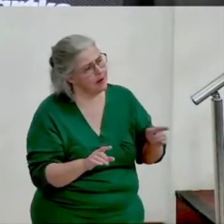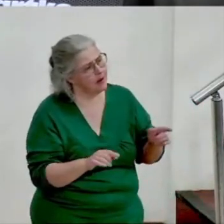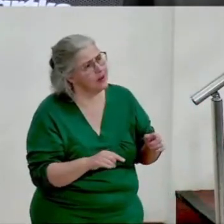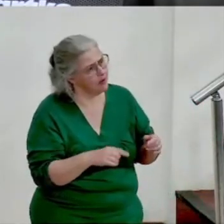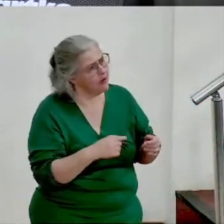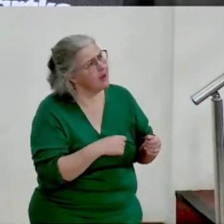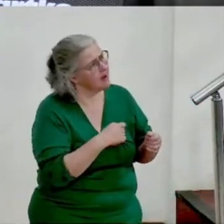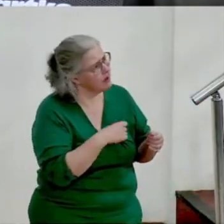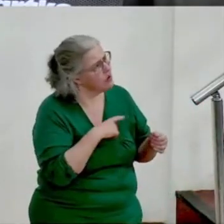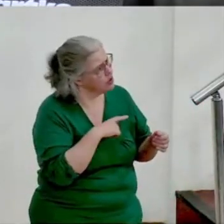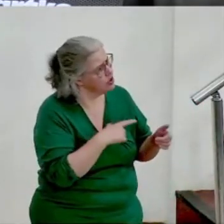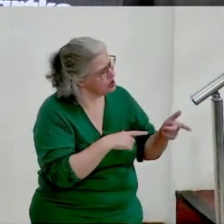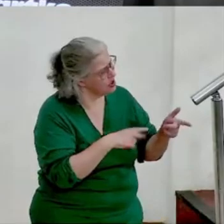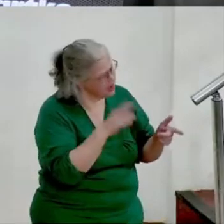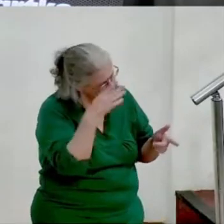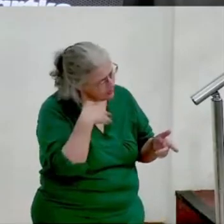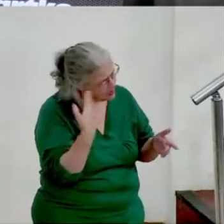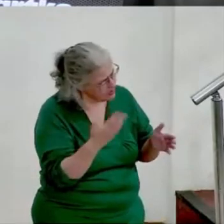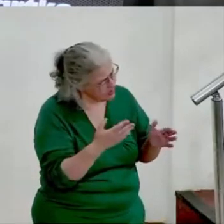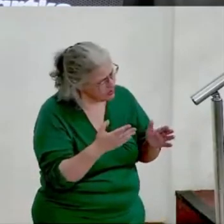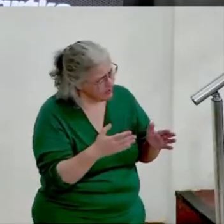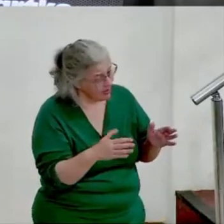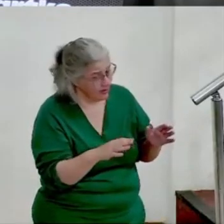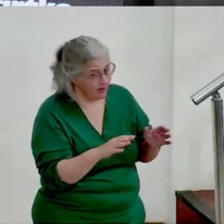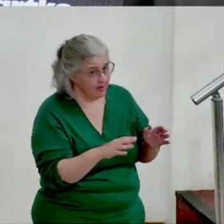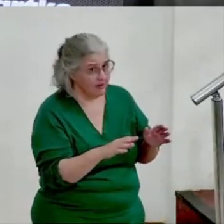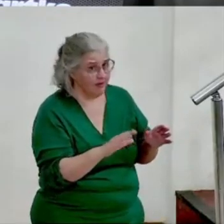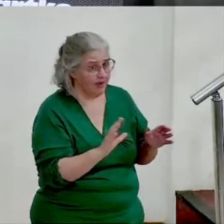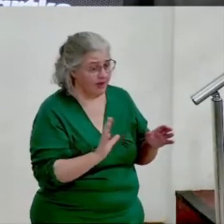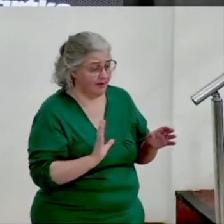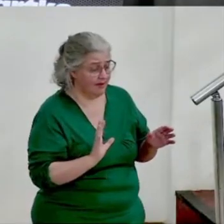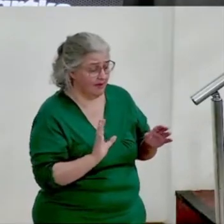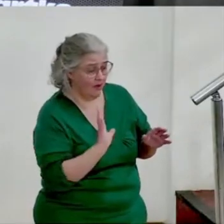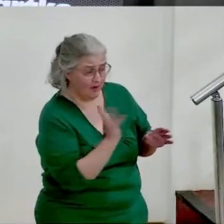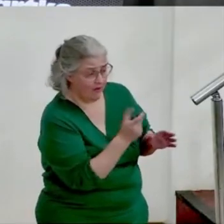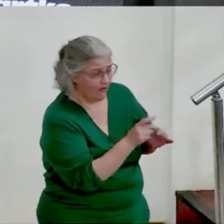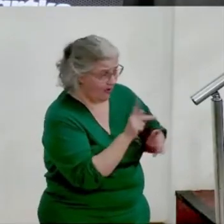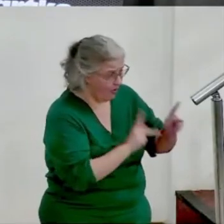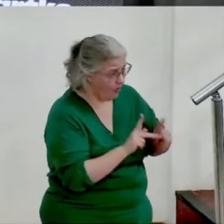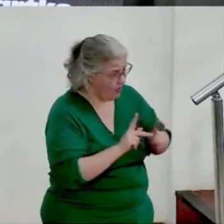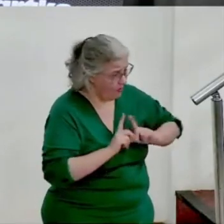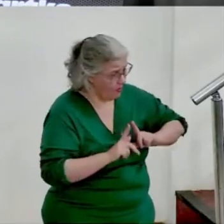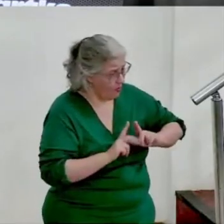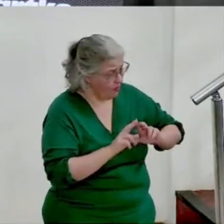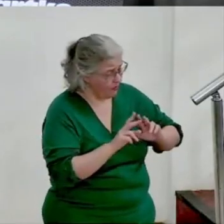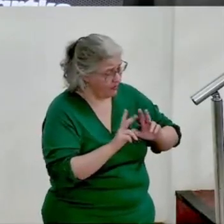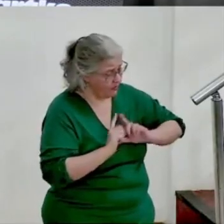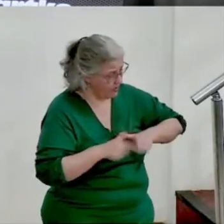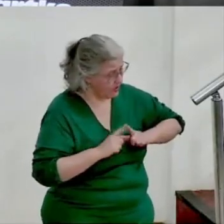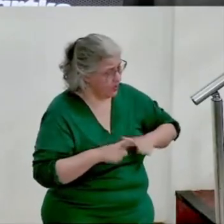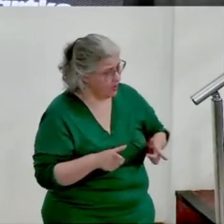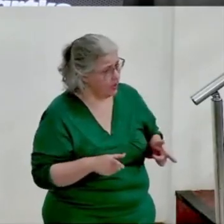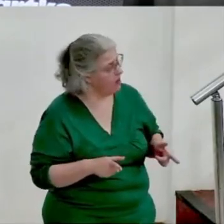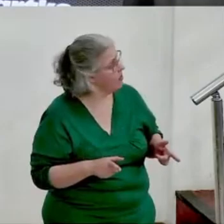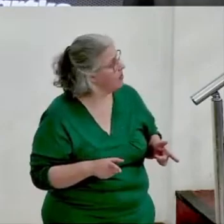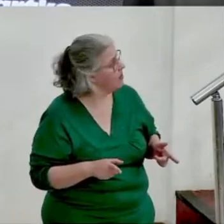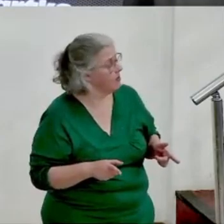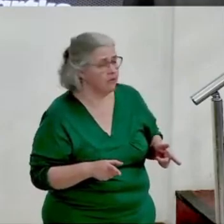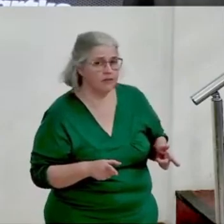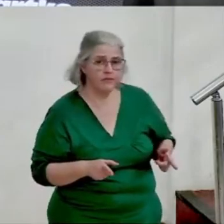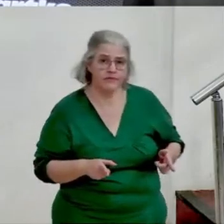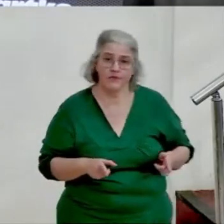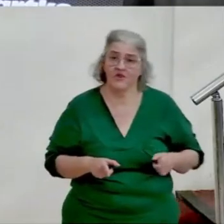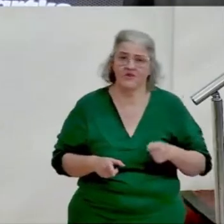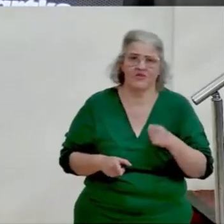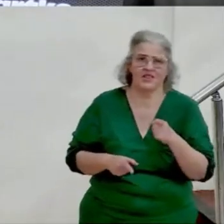Israel? Resposta de Jesus, veja como é parecida a terminologia com a de Paulo: não cabe a vocês